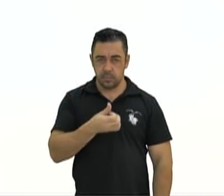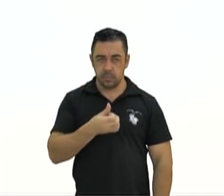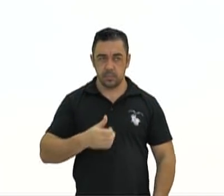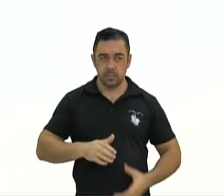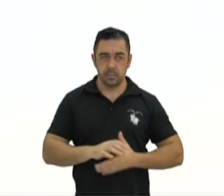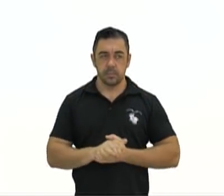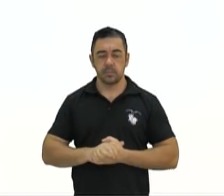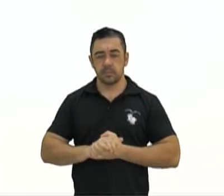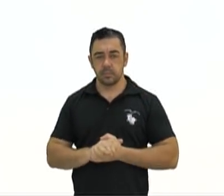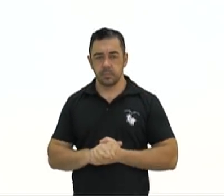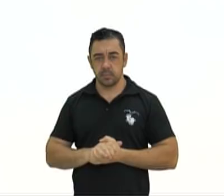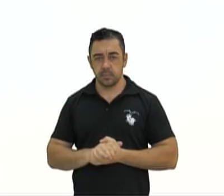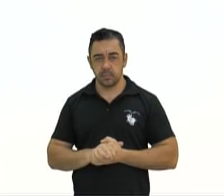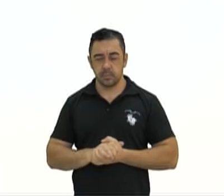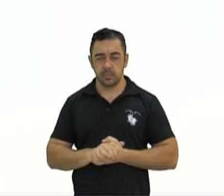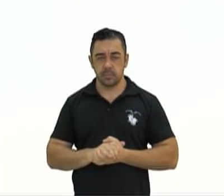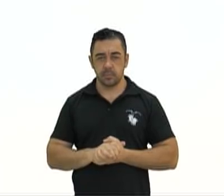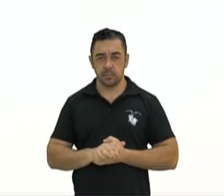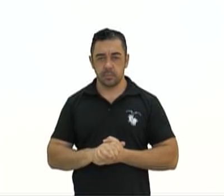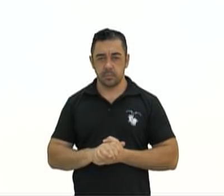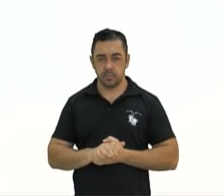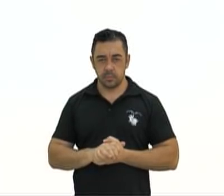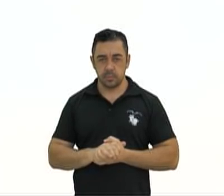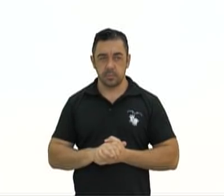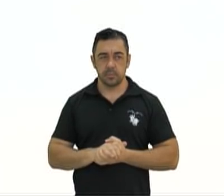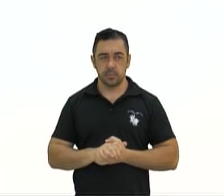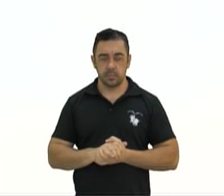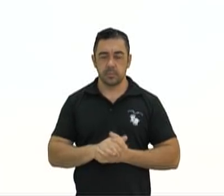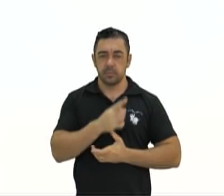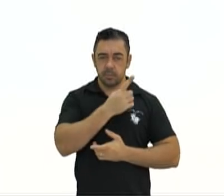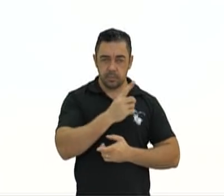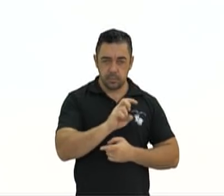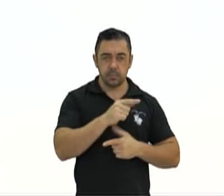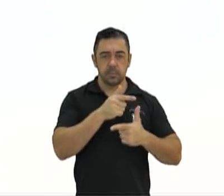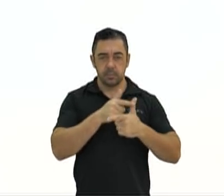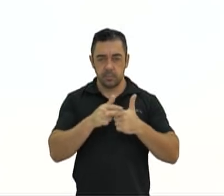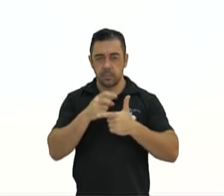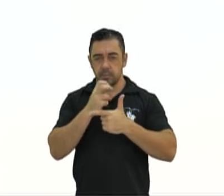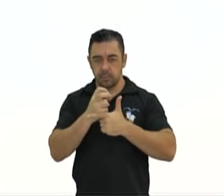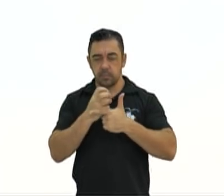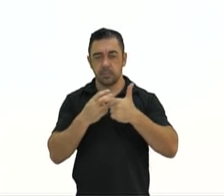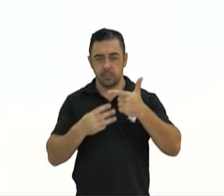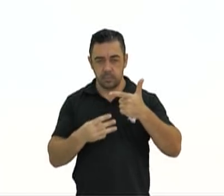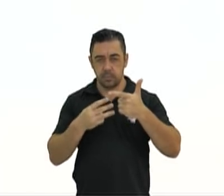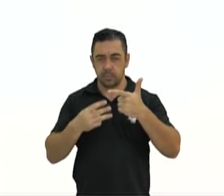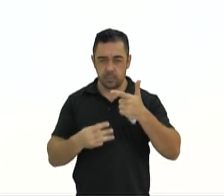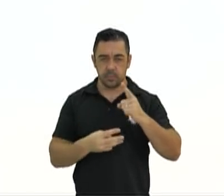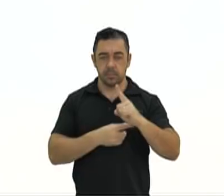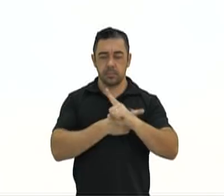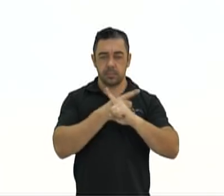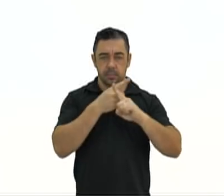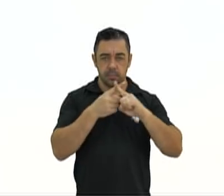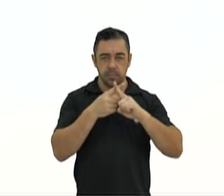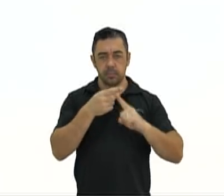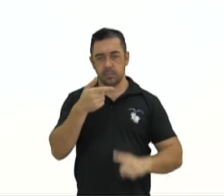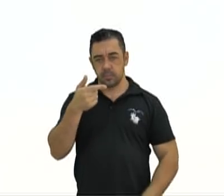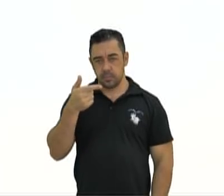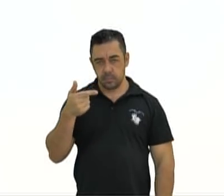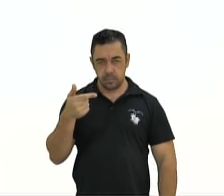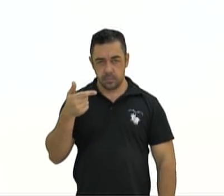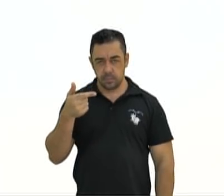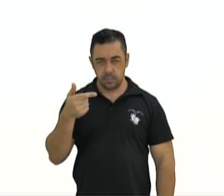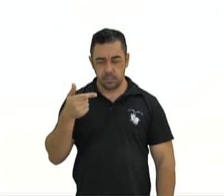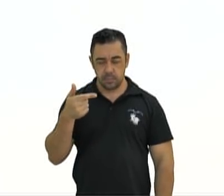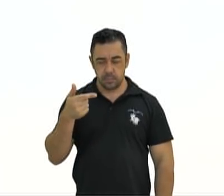Vamos lá. 5 dividido por 5. 15 dividido por 5, 3. O 3 que deu aqui, eu